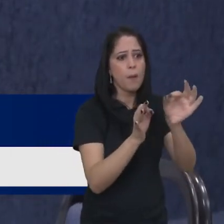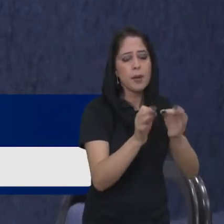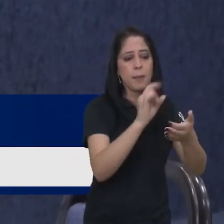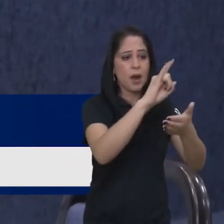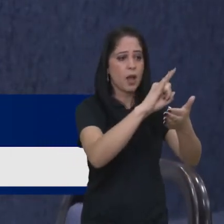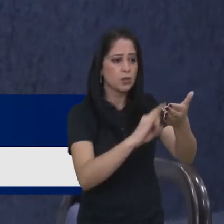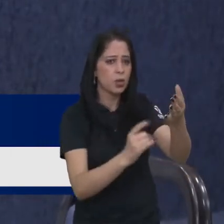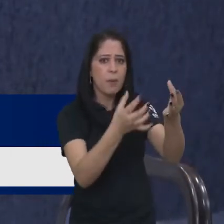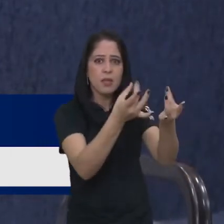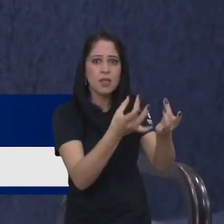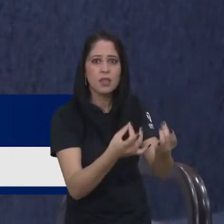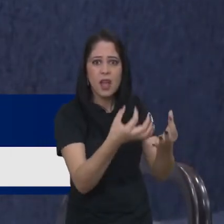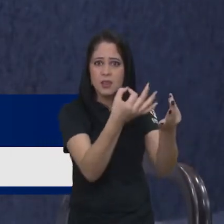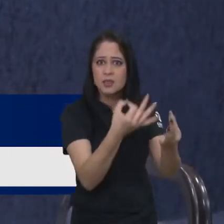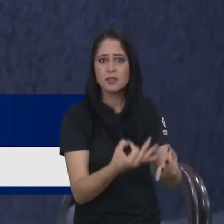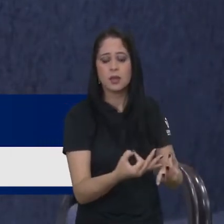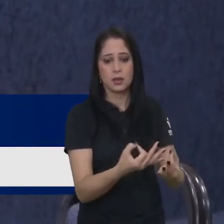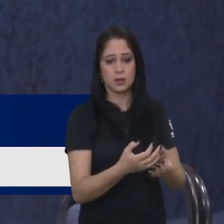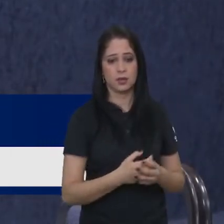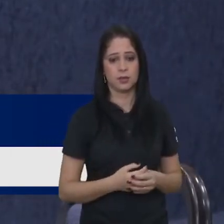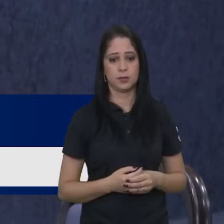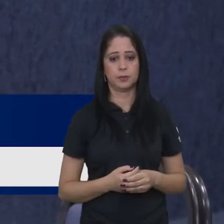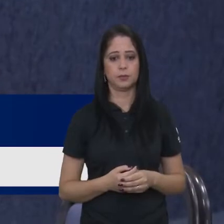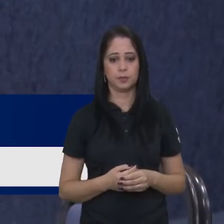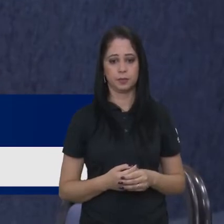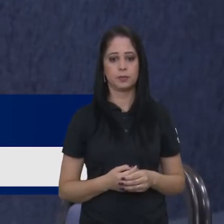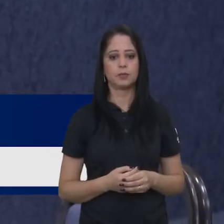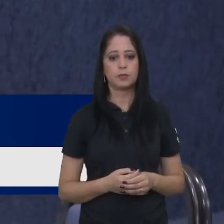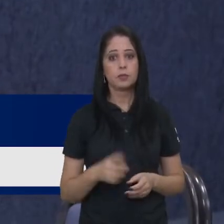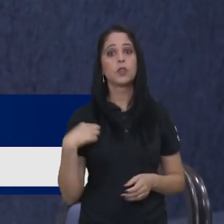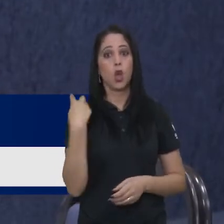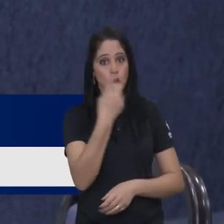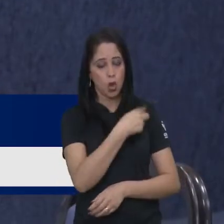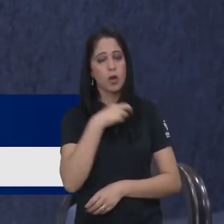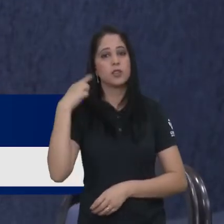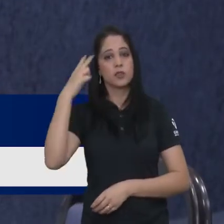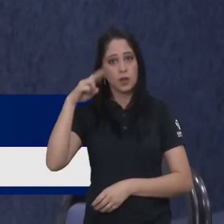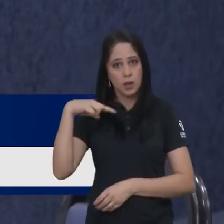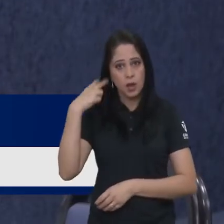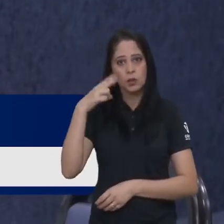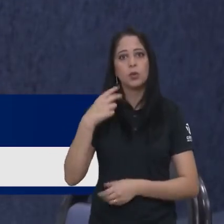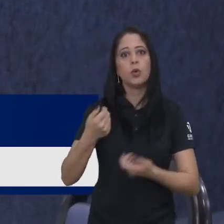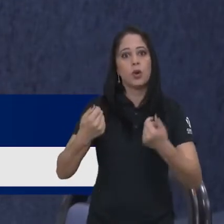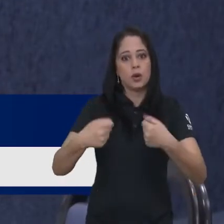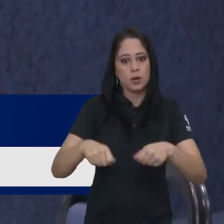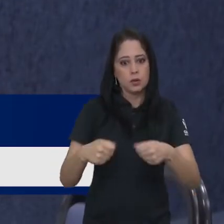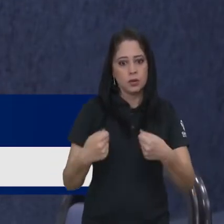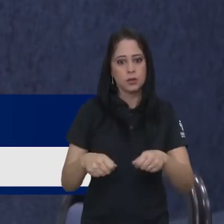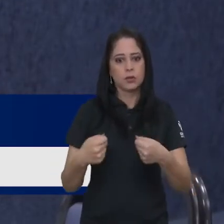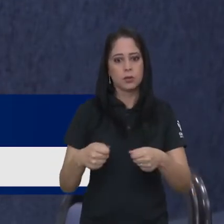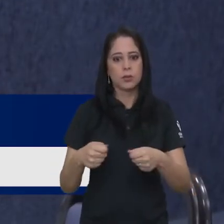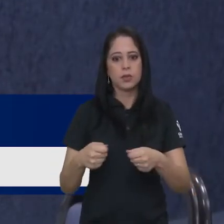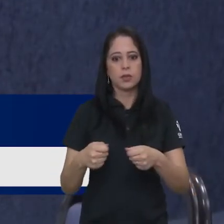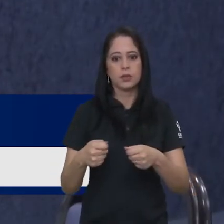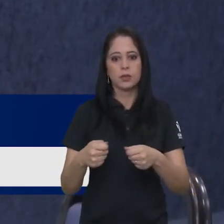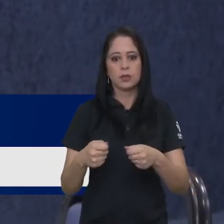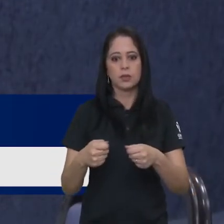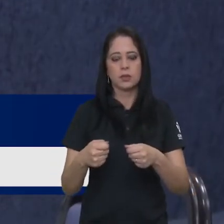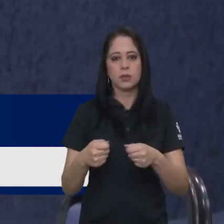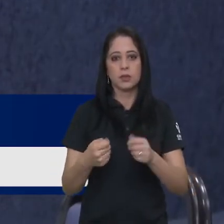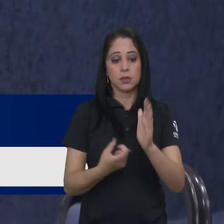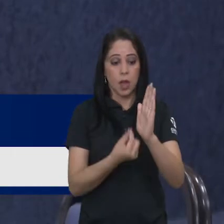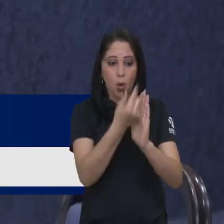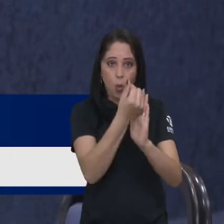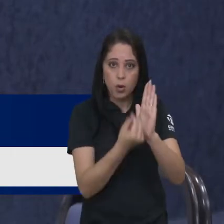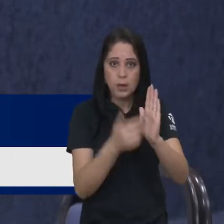tem muita questão de discussão, pelo que eu vejo. É a gente, nós como vereadores, garantir o orçamento